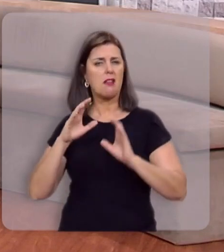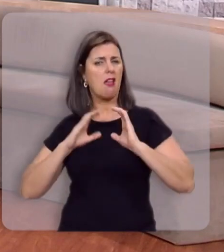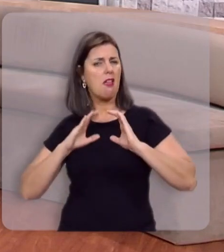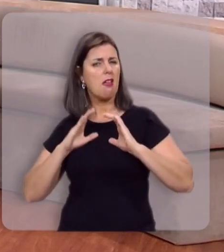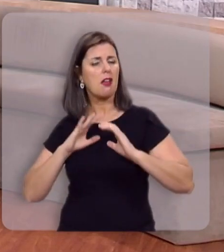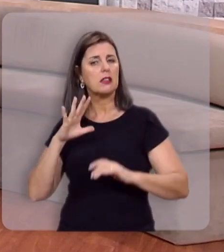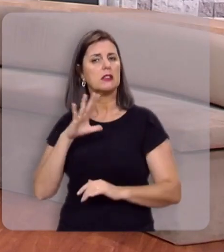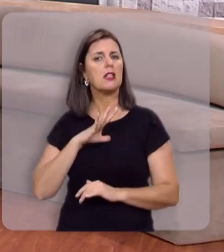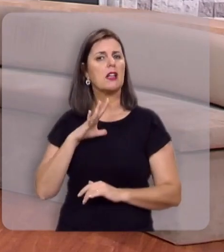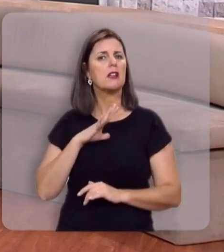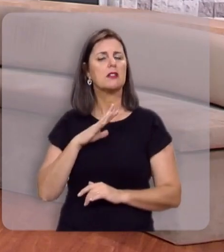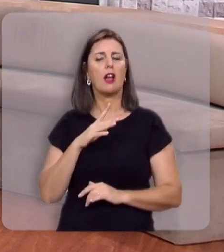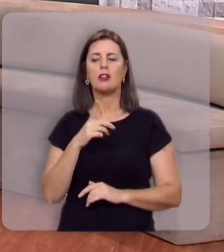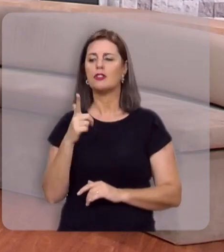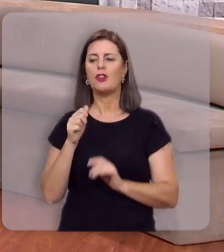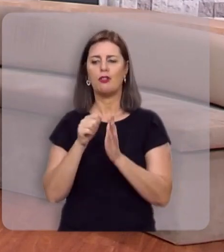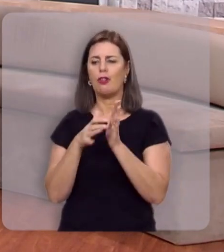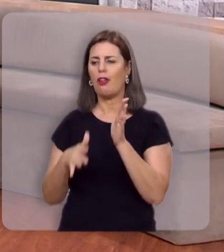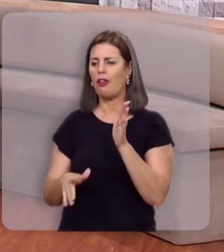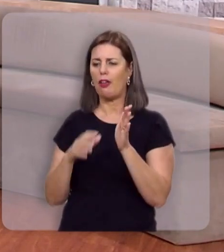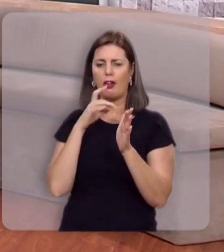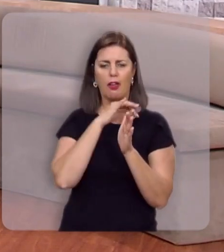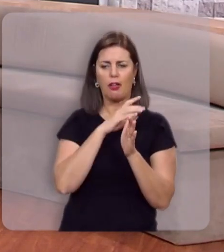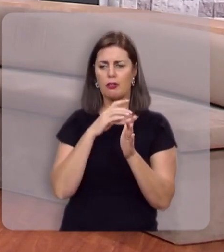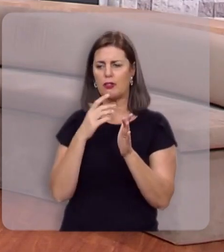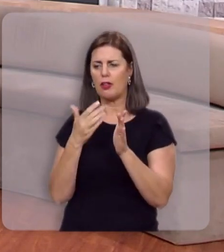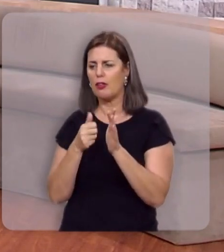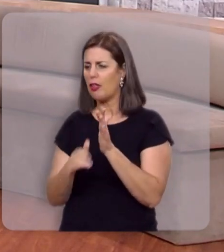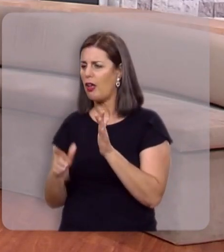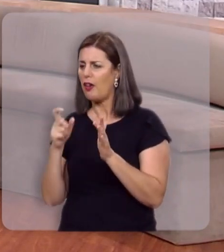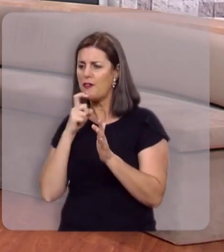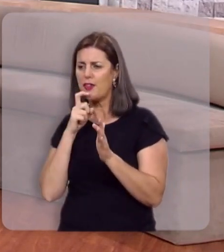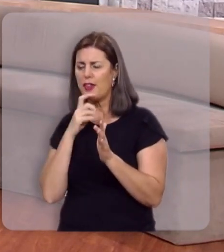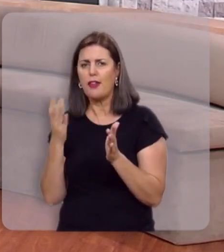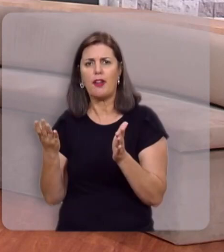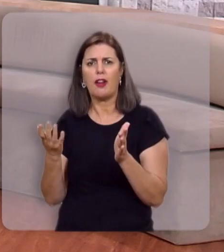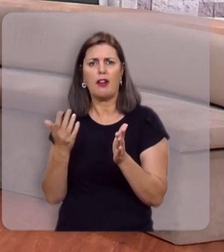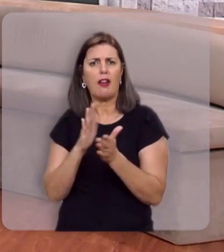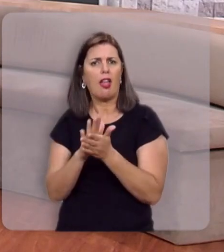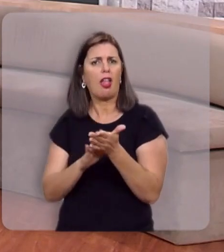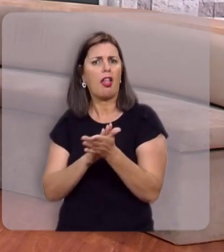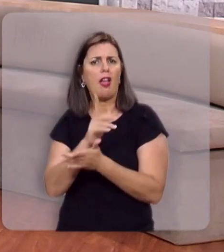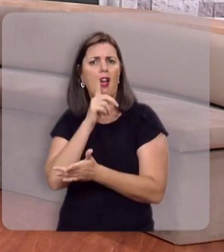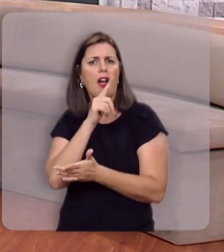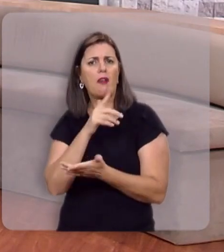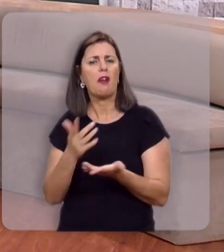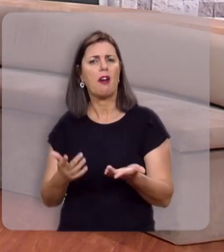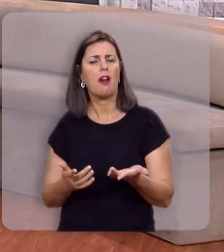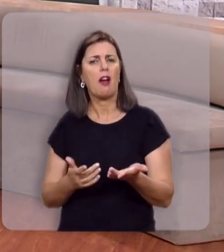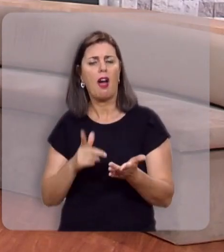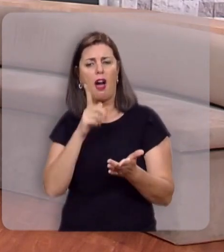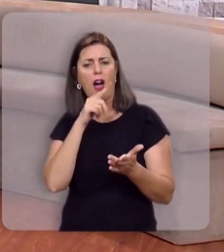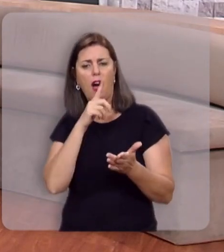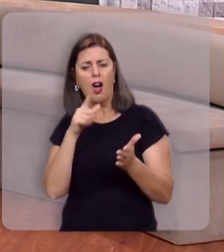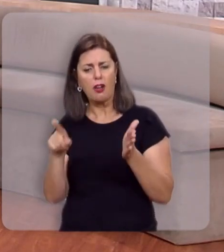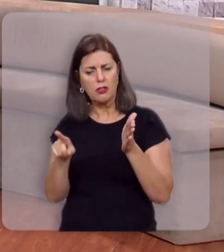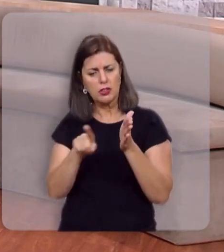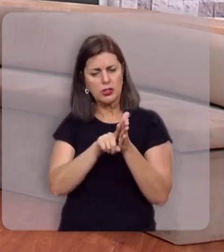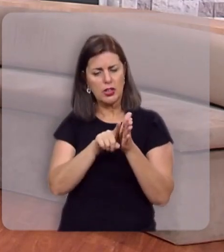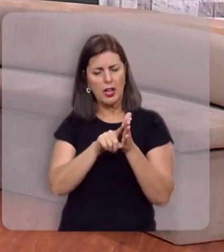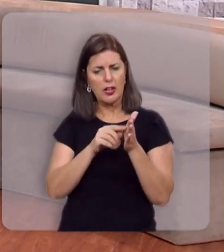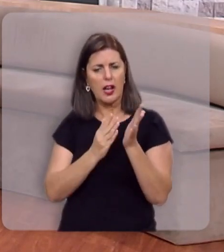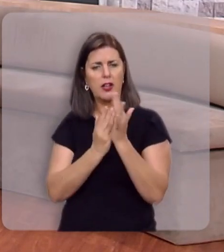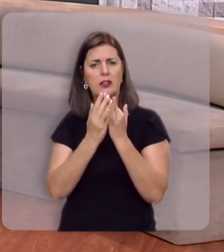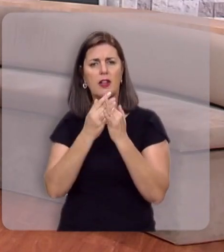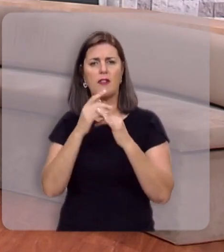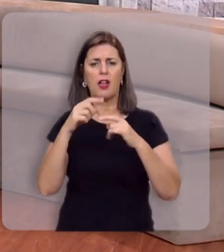rica cidade, não tinha fontes nem de águas quentes, nem de águas geladas. As águas chegavam